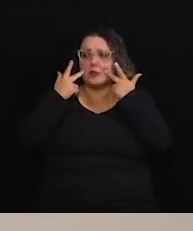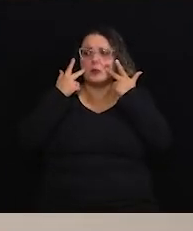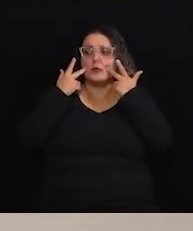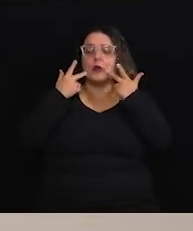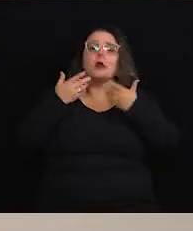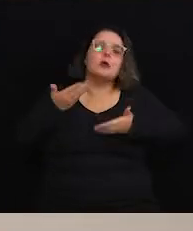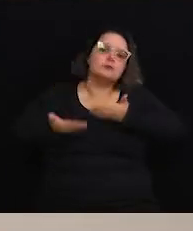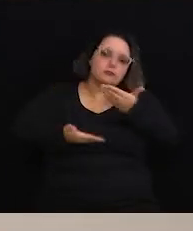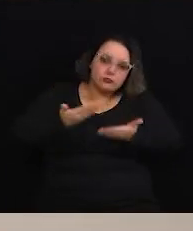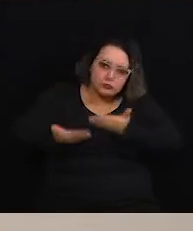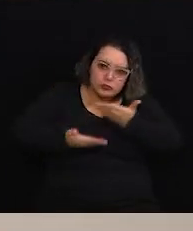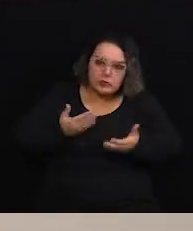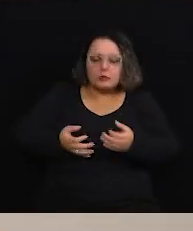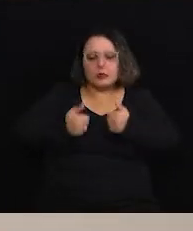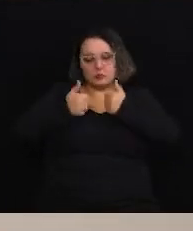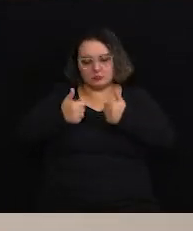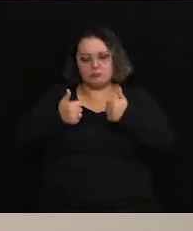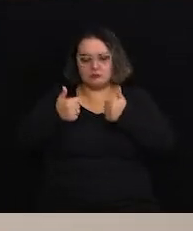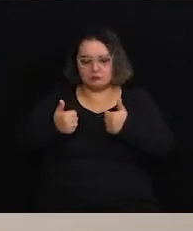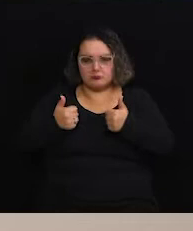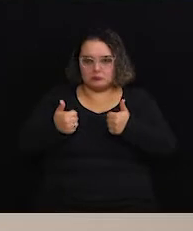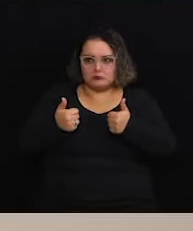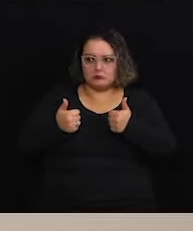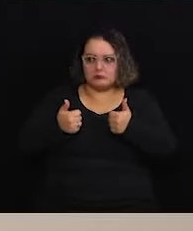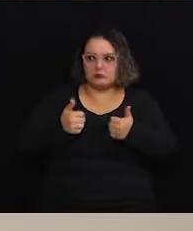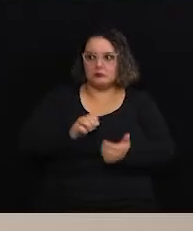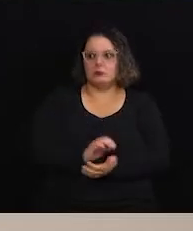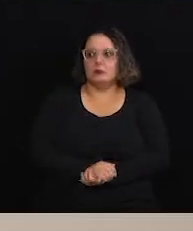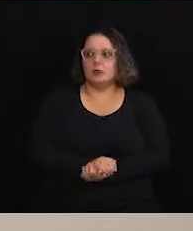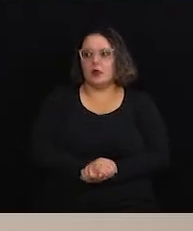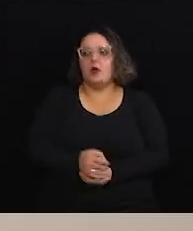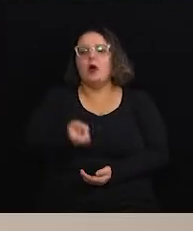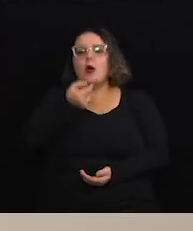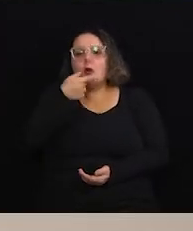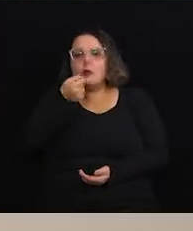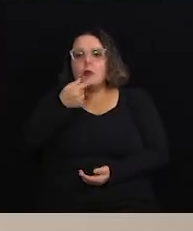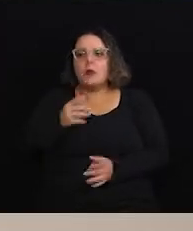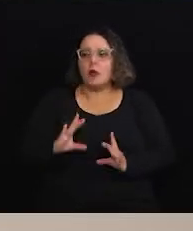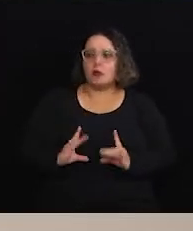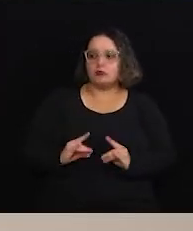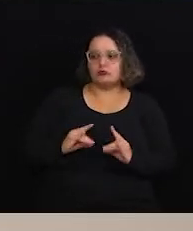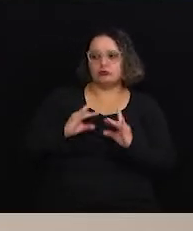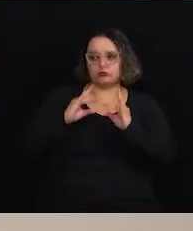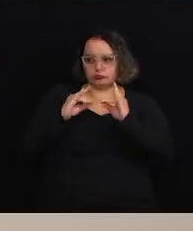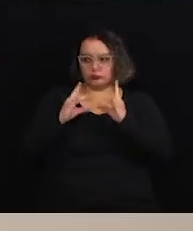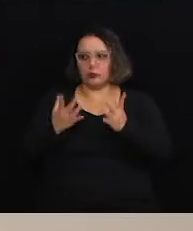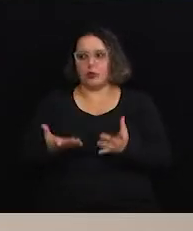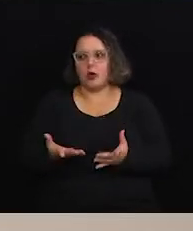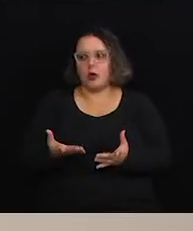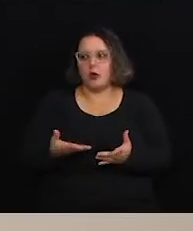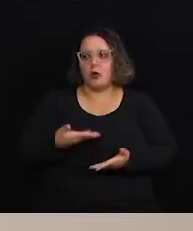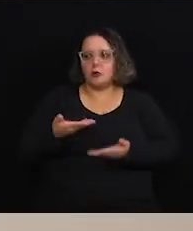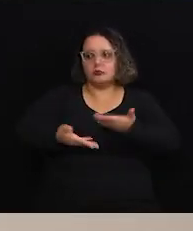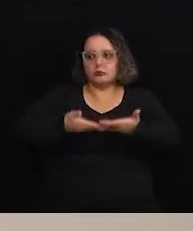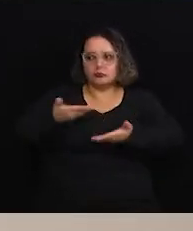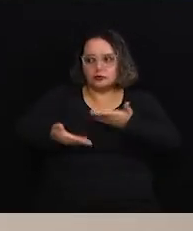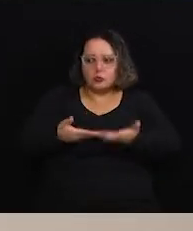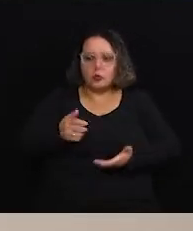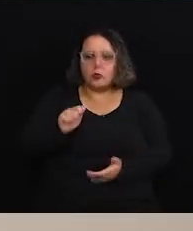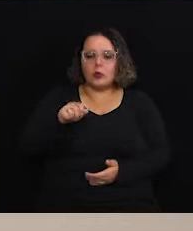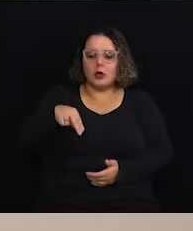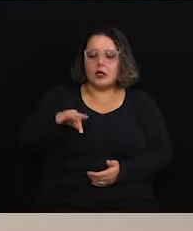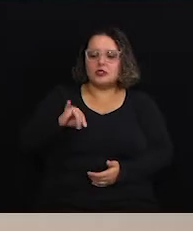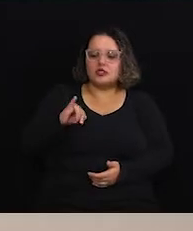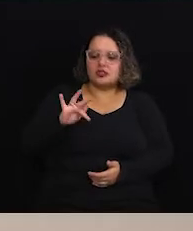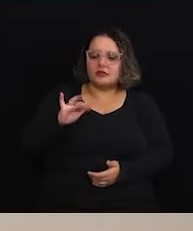aos tratamentos, né? Então, seja com medicações hormonais, ou seja com o tratamento com anti-inflamatórios, então é